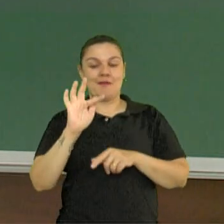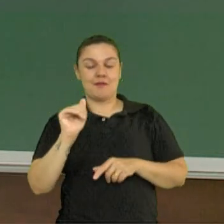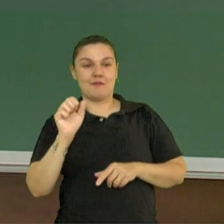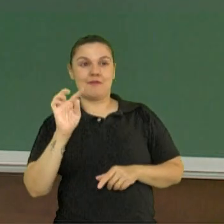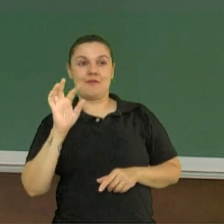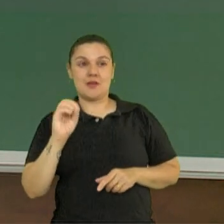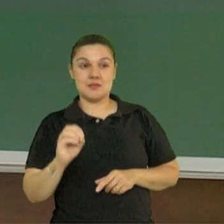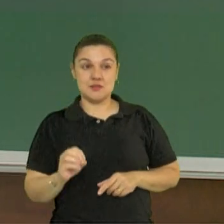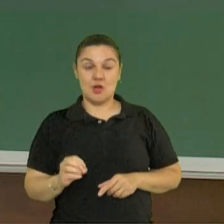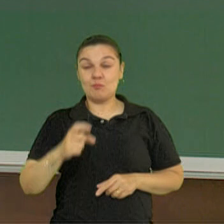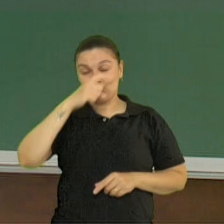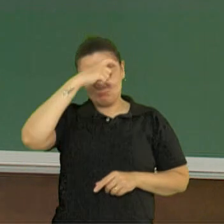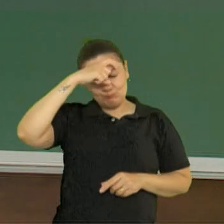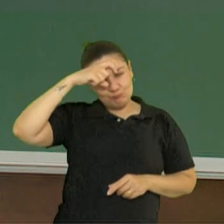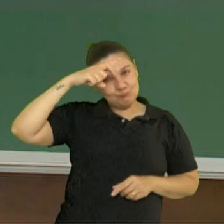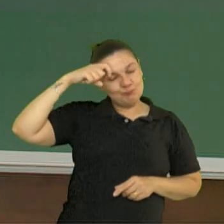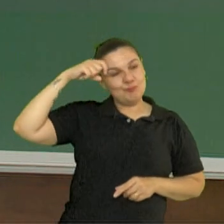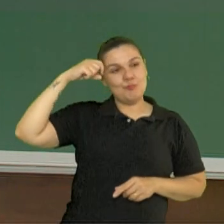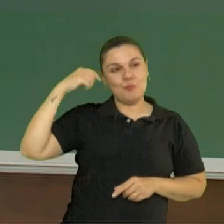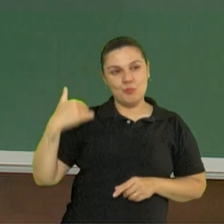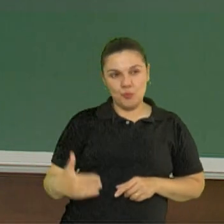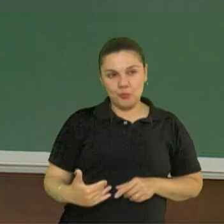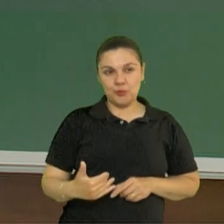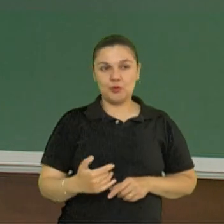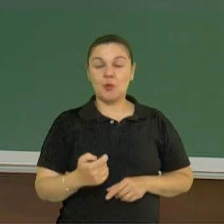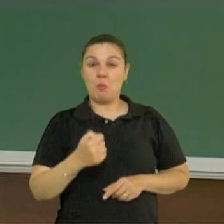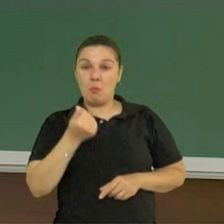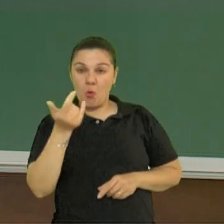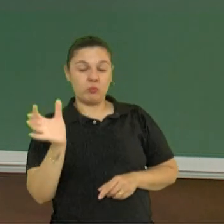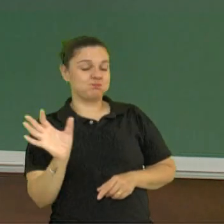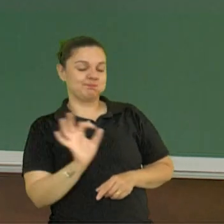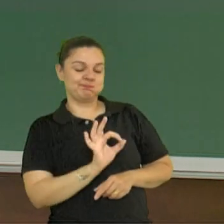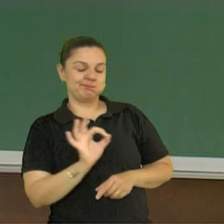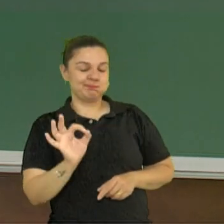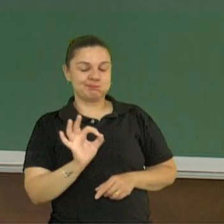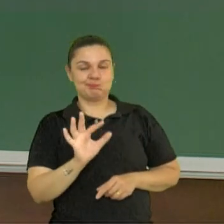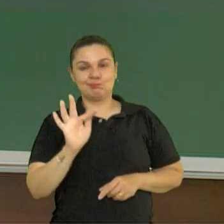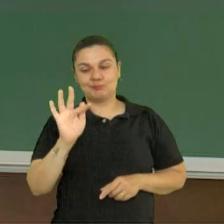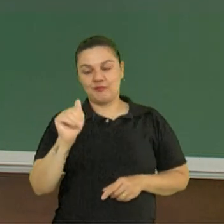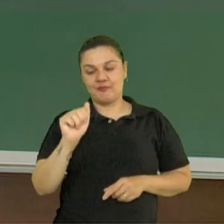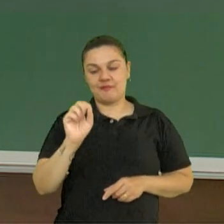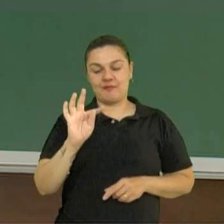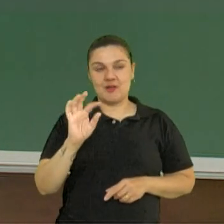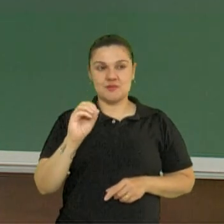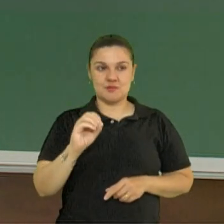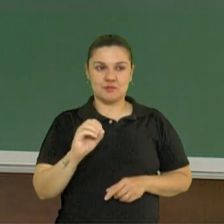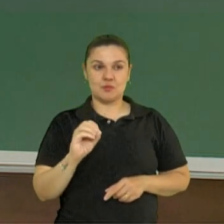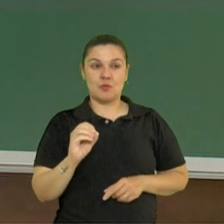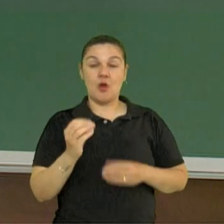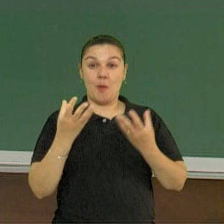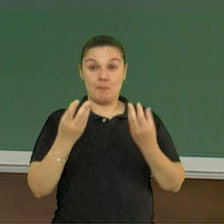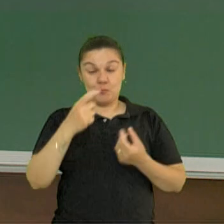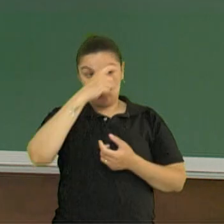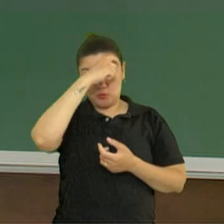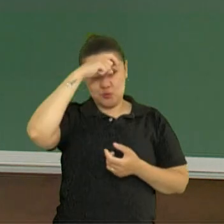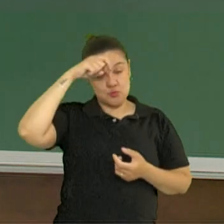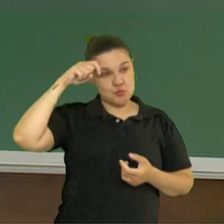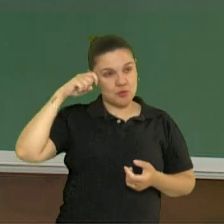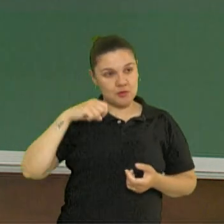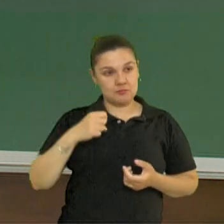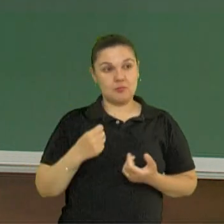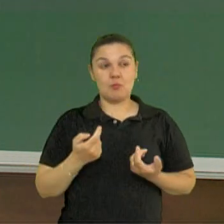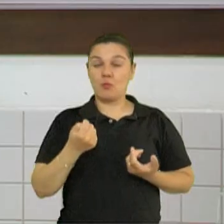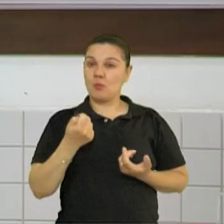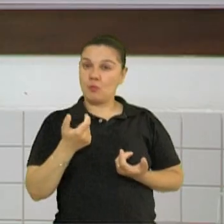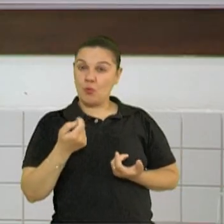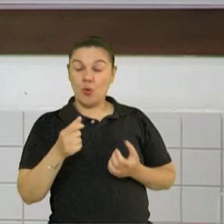diz muito suor e pouco ou nenhum fasto. O que acontece? Ele tem muito suor e